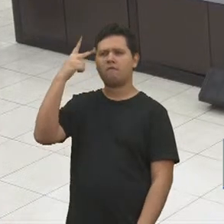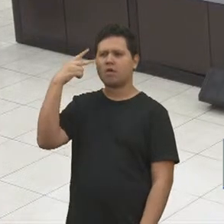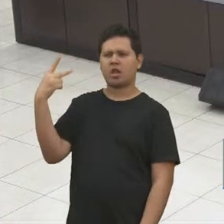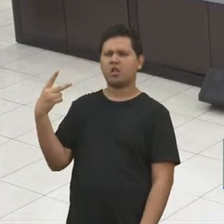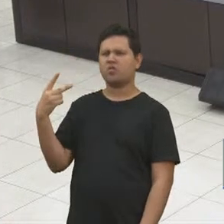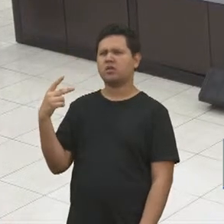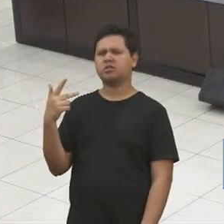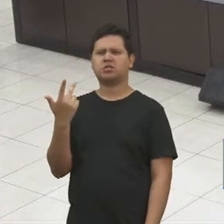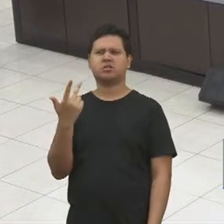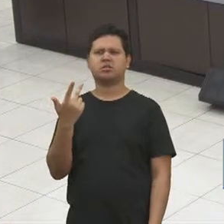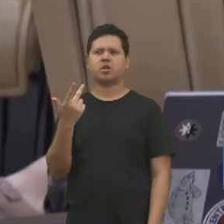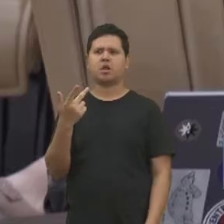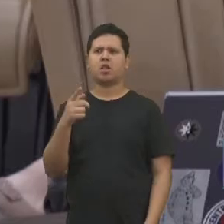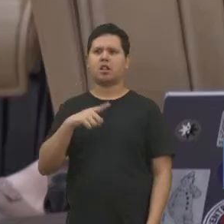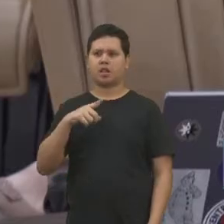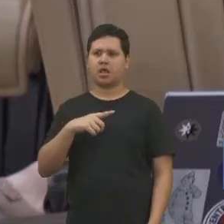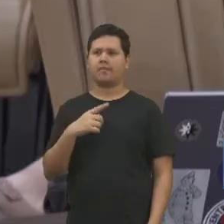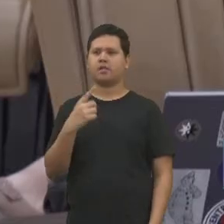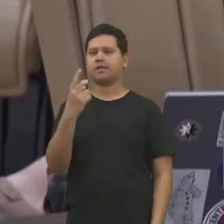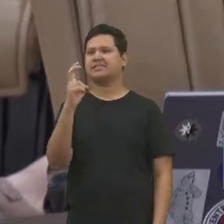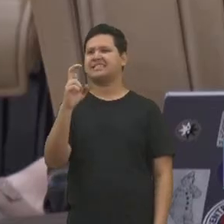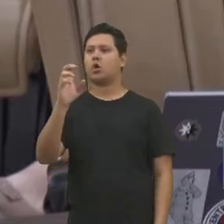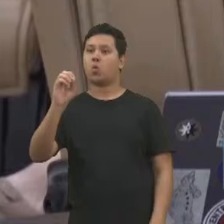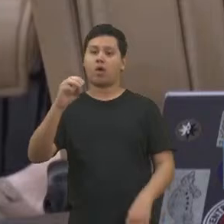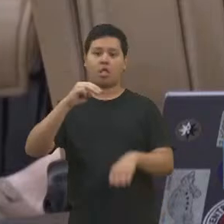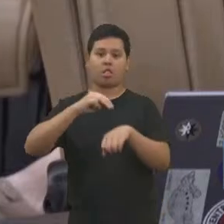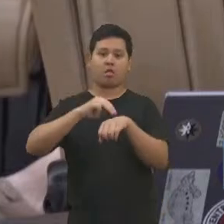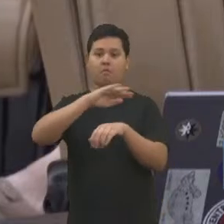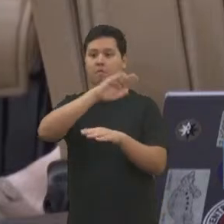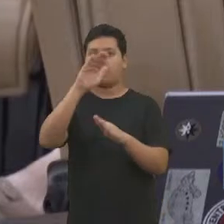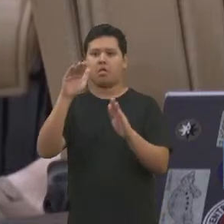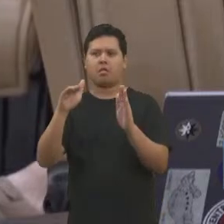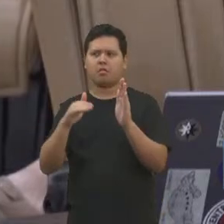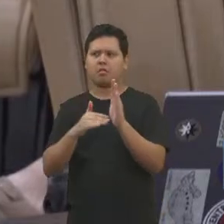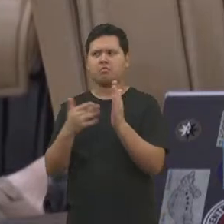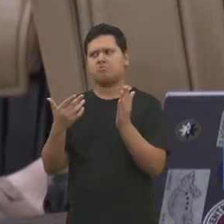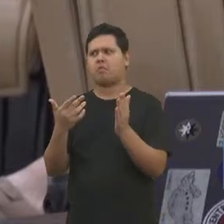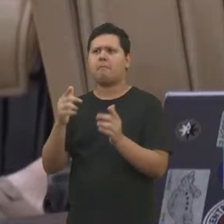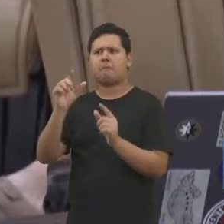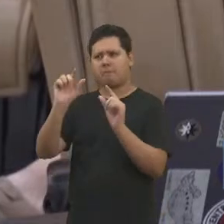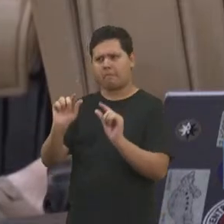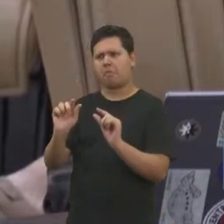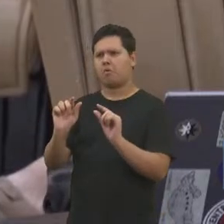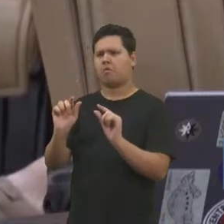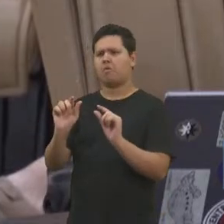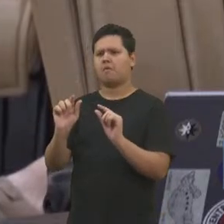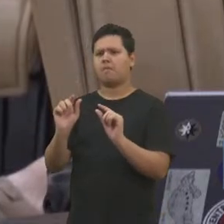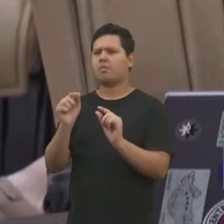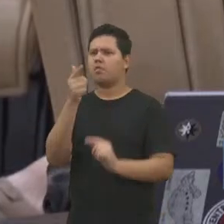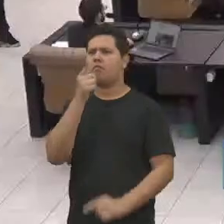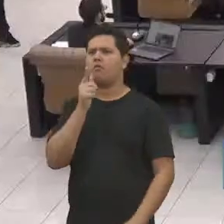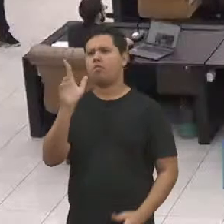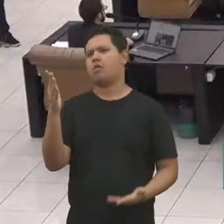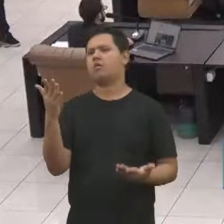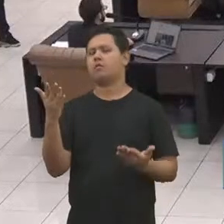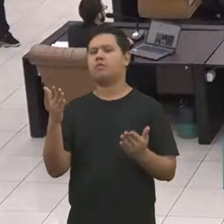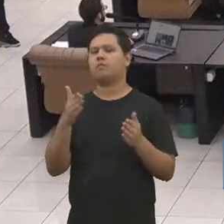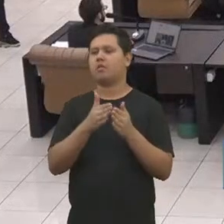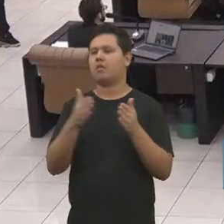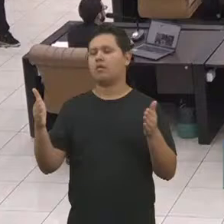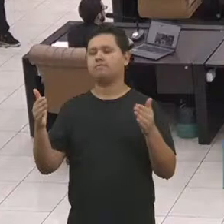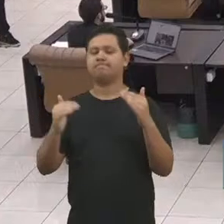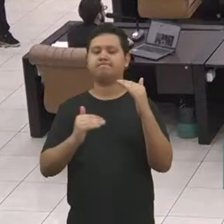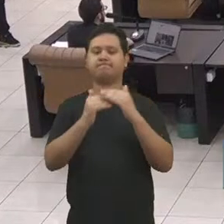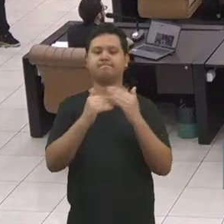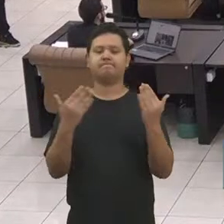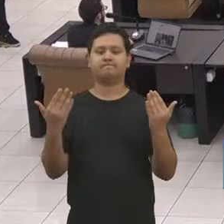tempo mínimo da sessão é de 50 minutos da audiência pública pelo regimento. Eu acredito que, inclusive, não chega nem a bater o tempo mínimo, dá 30